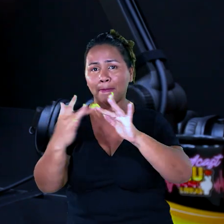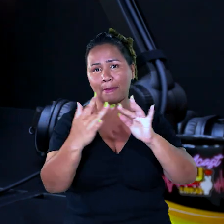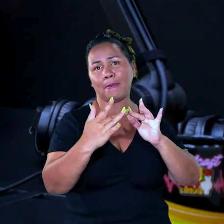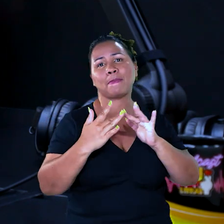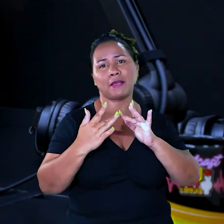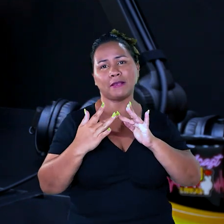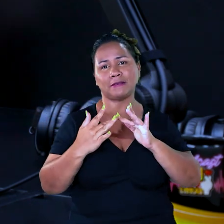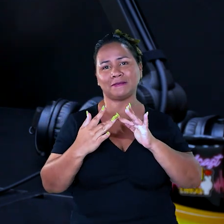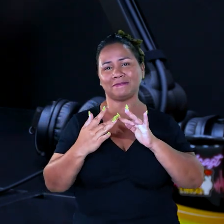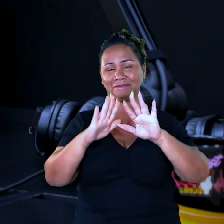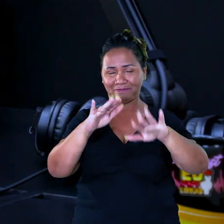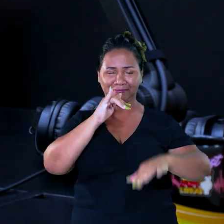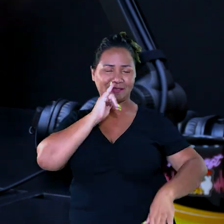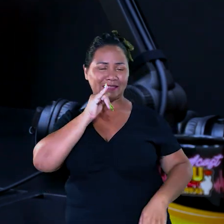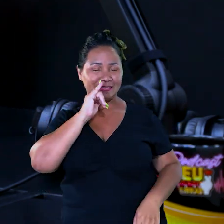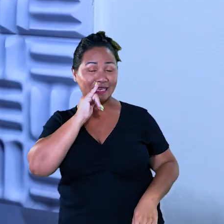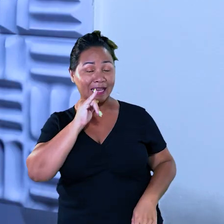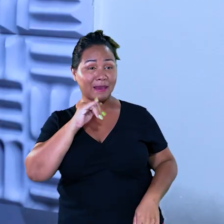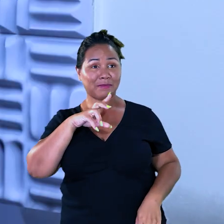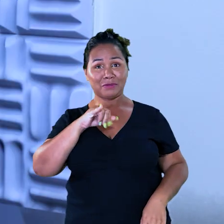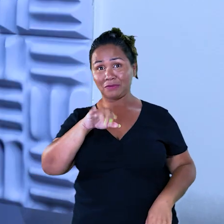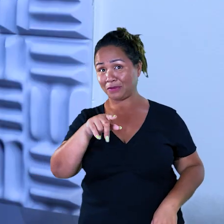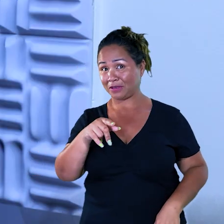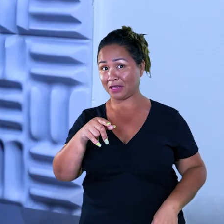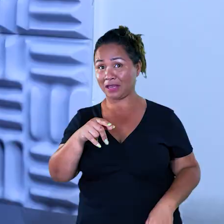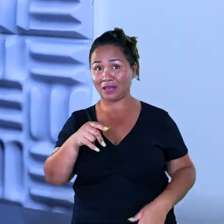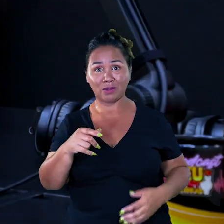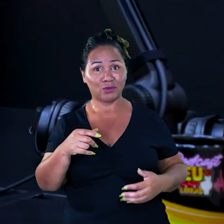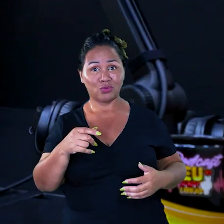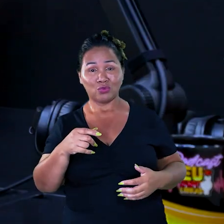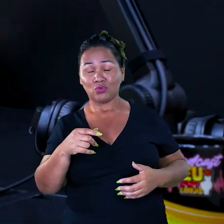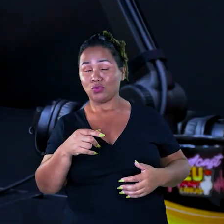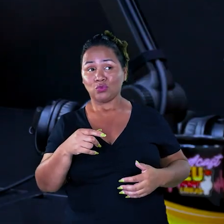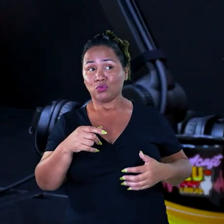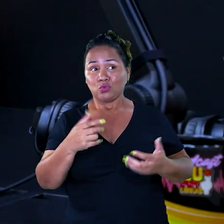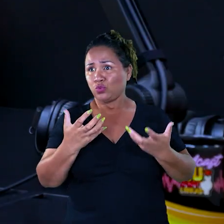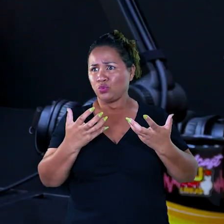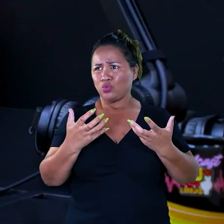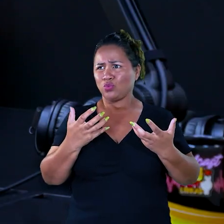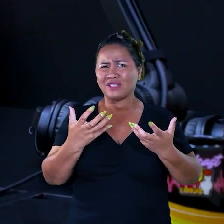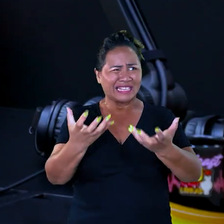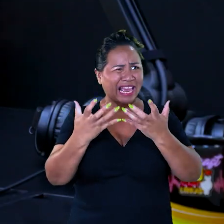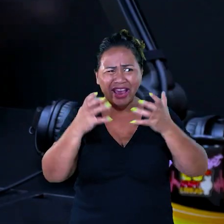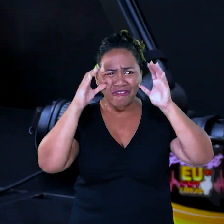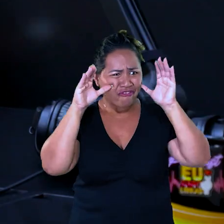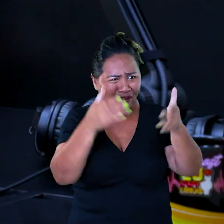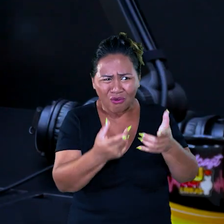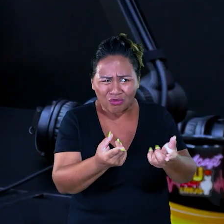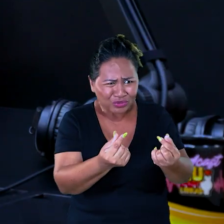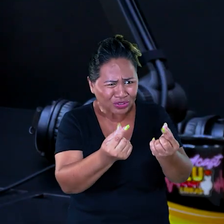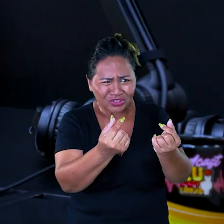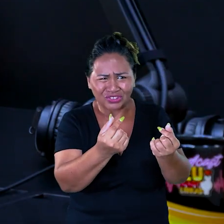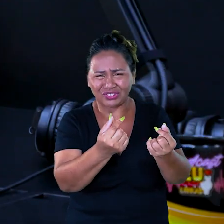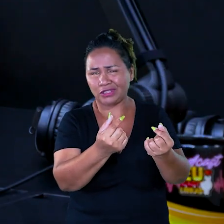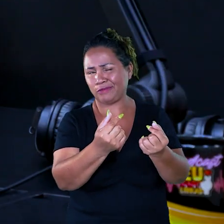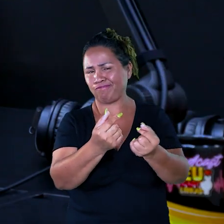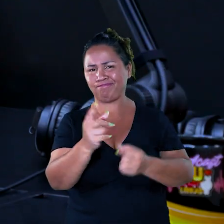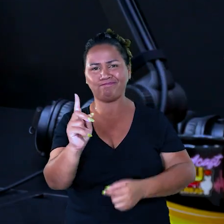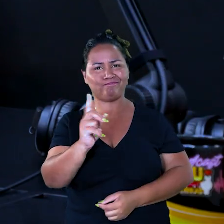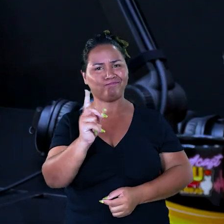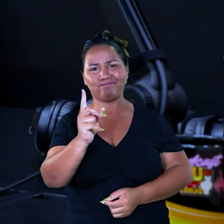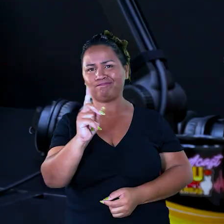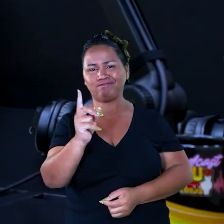escolhe essa profissão. Você não nem queira, não dá. É muito não íntimo dá, e pessoal porque o você é o contato, sempre. Então,